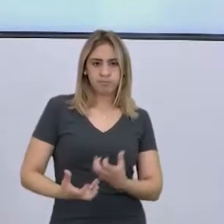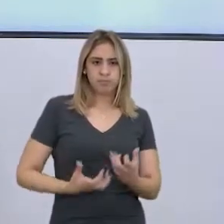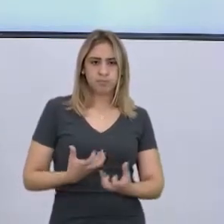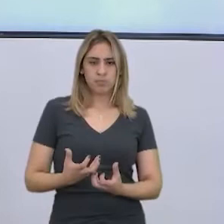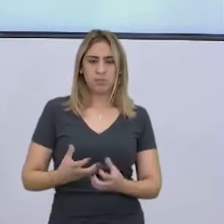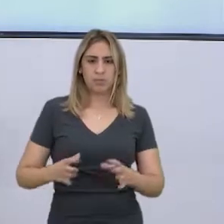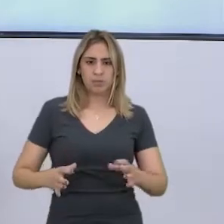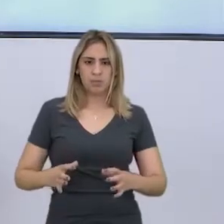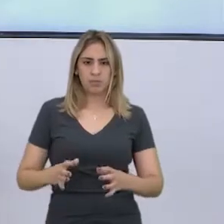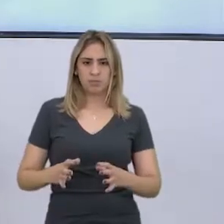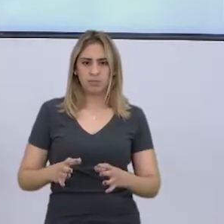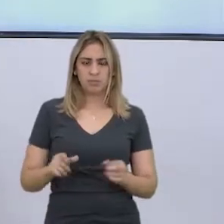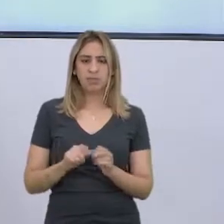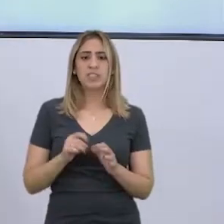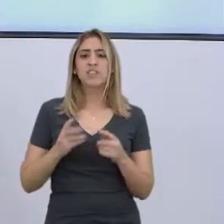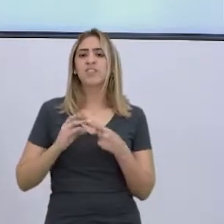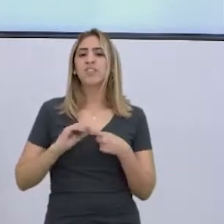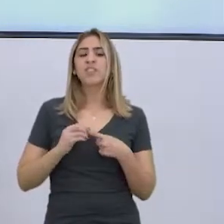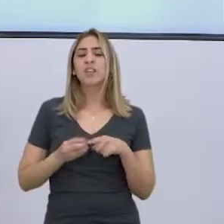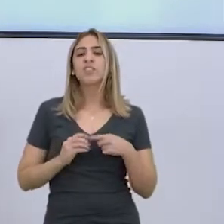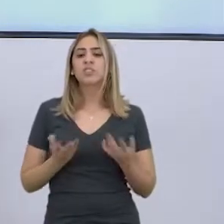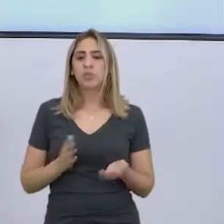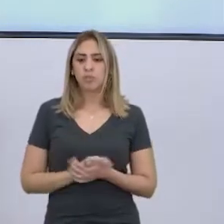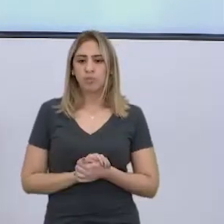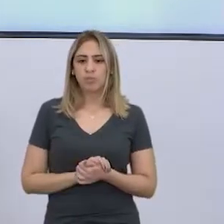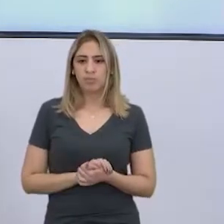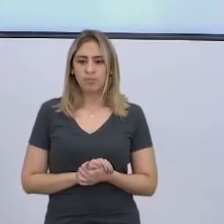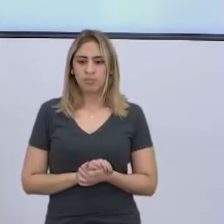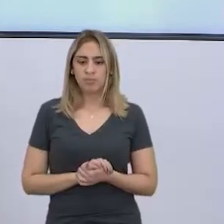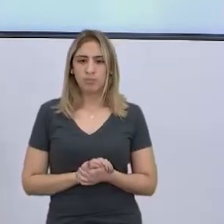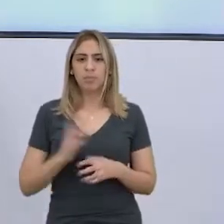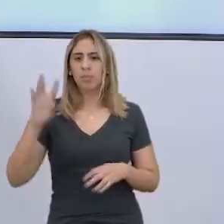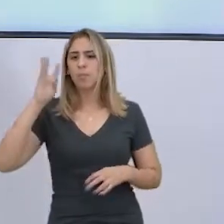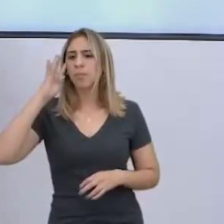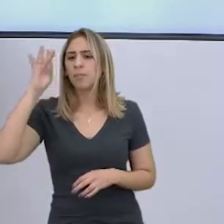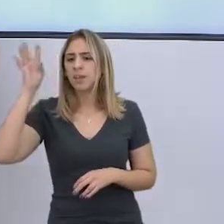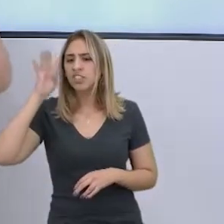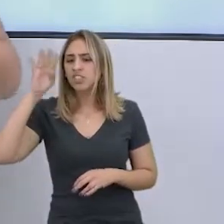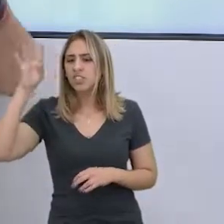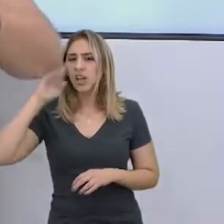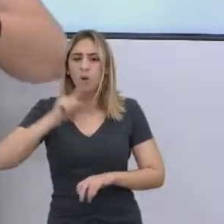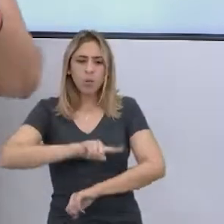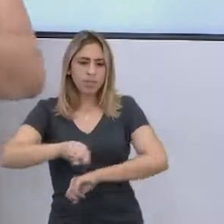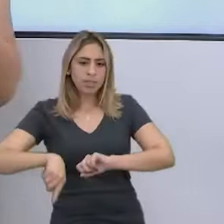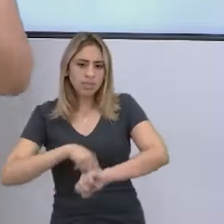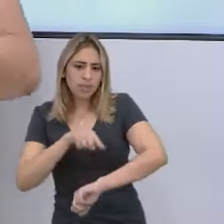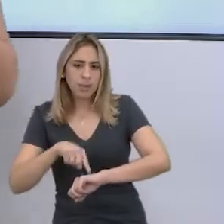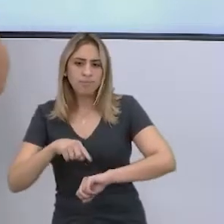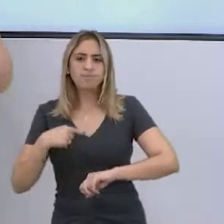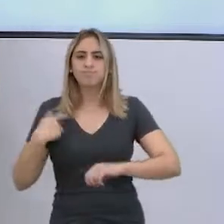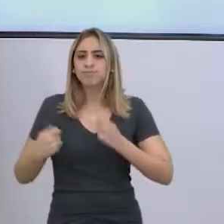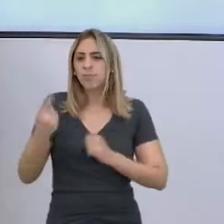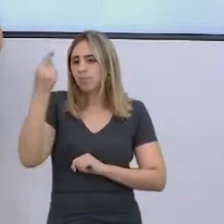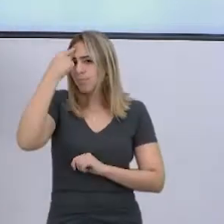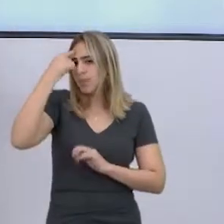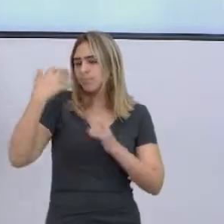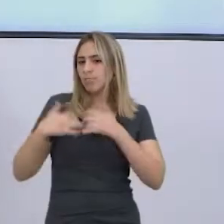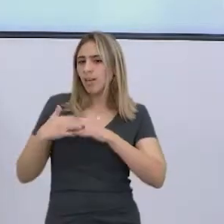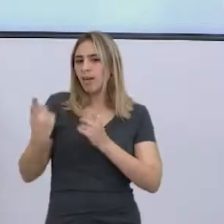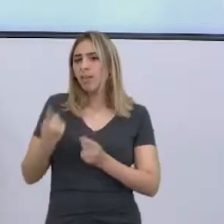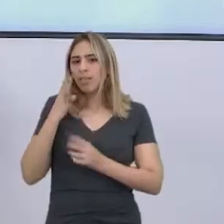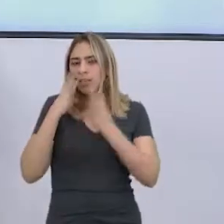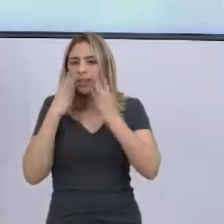panela normal e eu vou fazer feijão. E nela nem é de pressão. Imagina o trampo, o tempo, quanto eu tenho que prestar atenção,